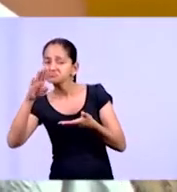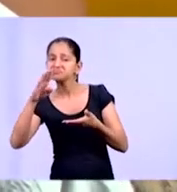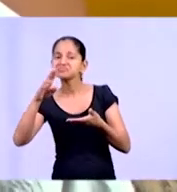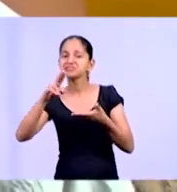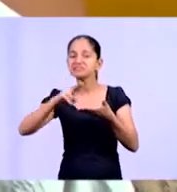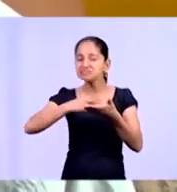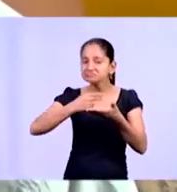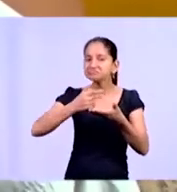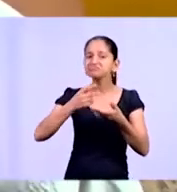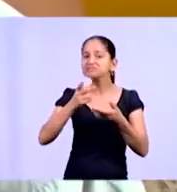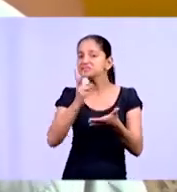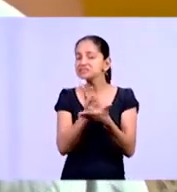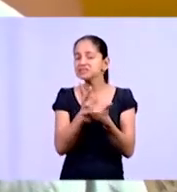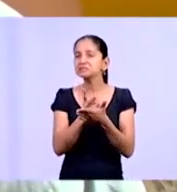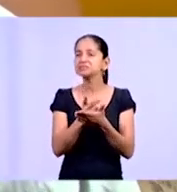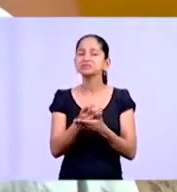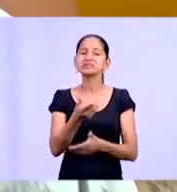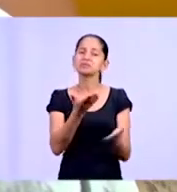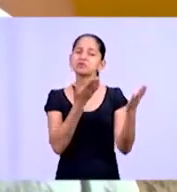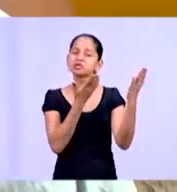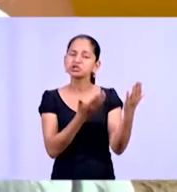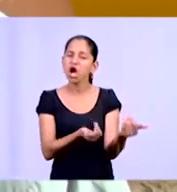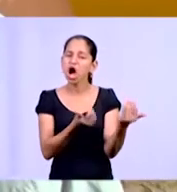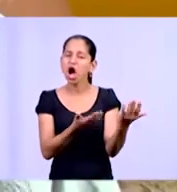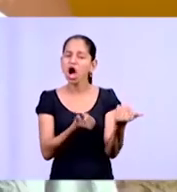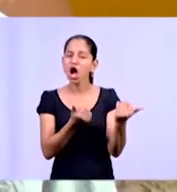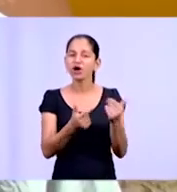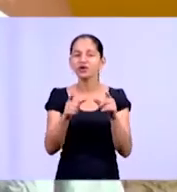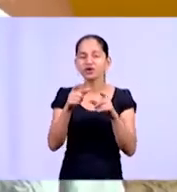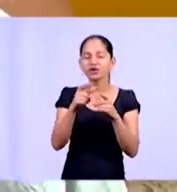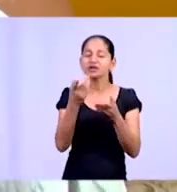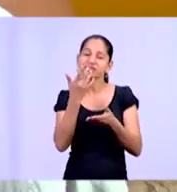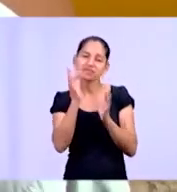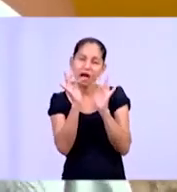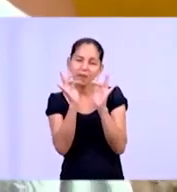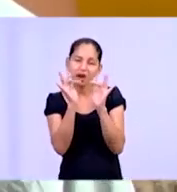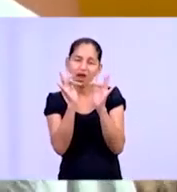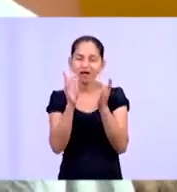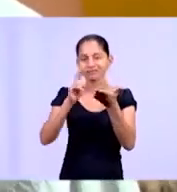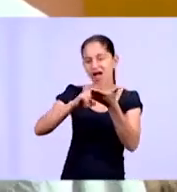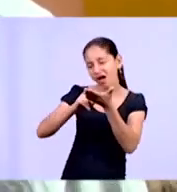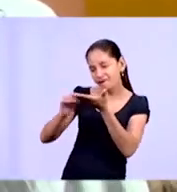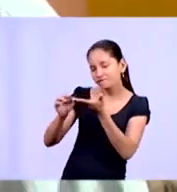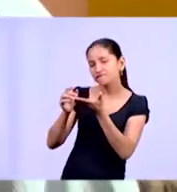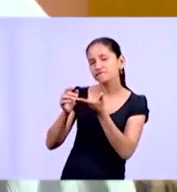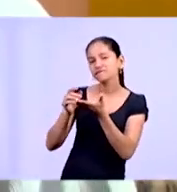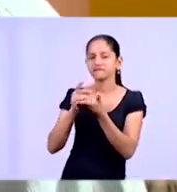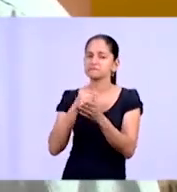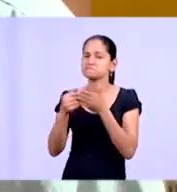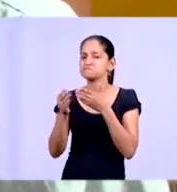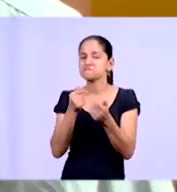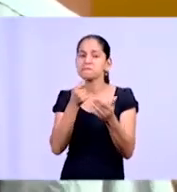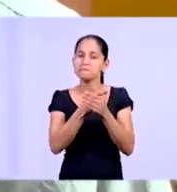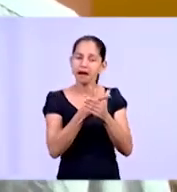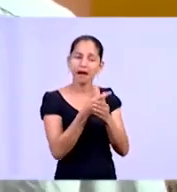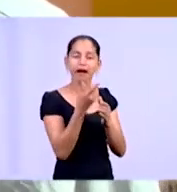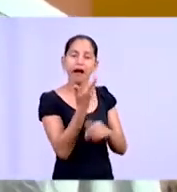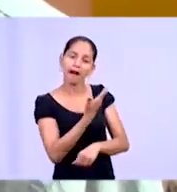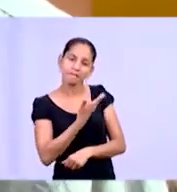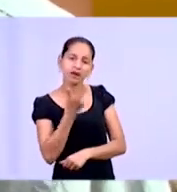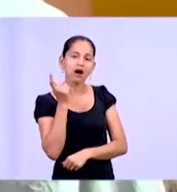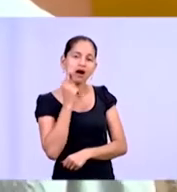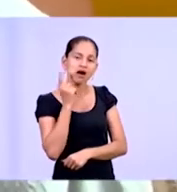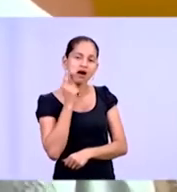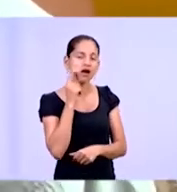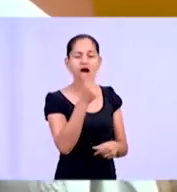né, principalmente na época da adolescência, né, aqueles bilhetinhos de namorado e tal, pagava um menino, dava uma balinha pro